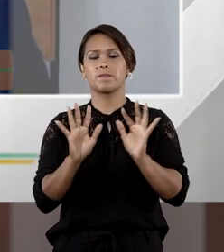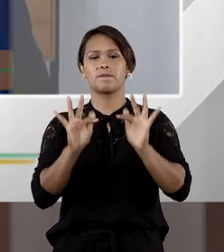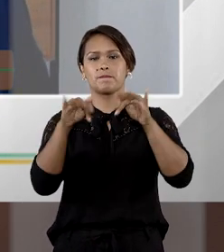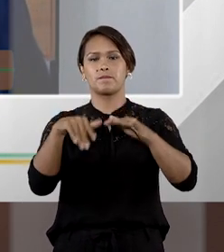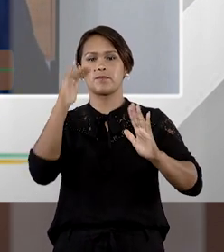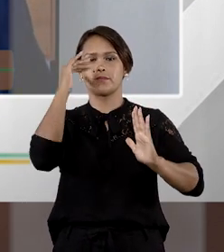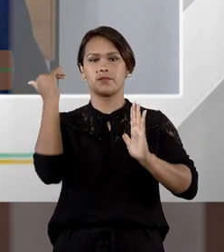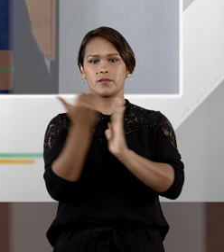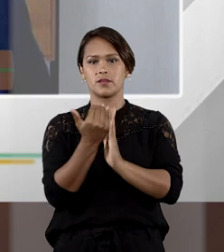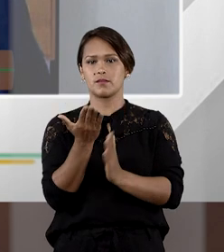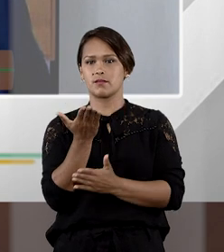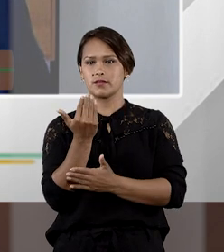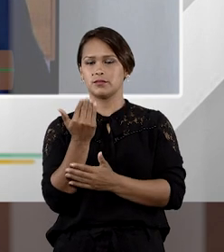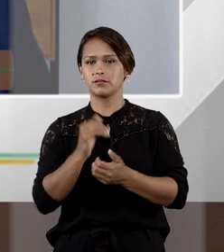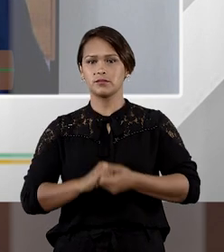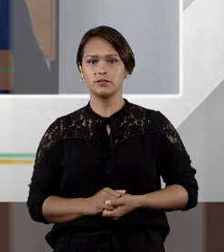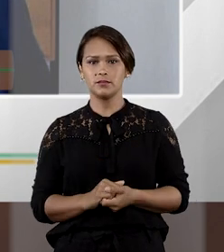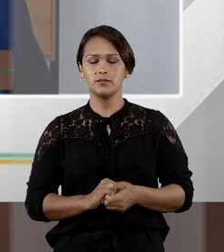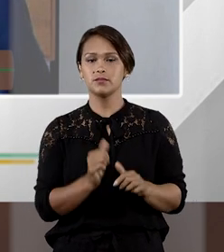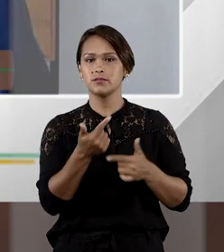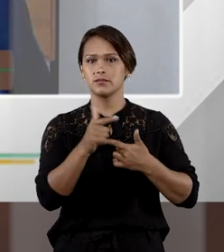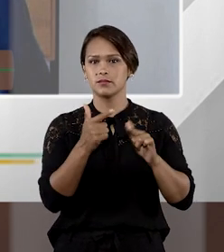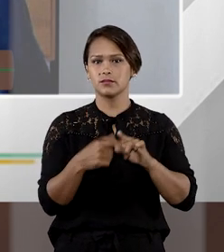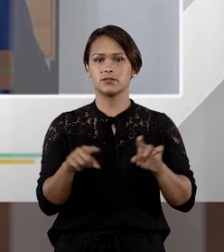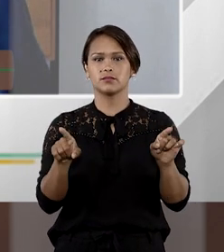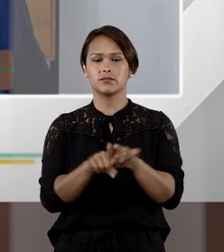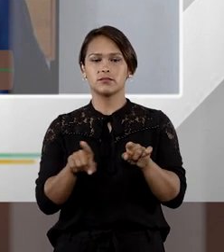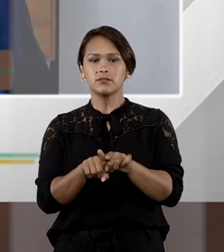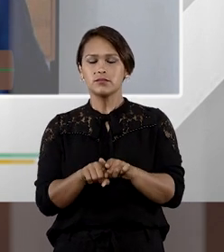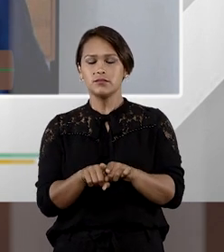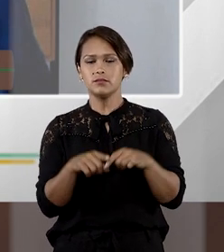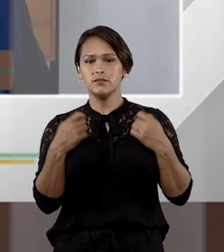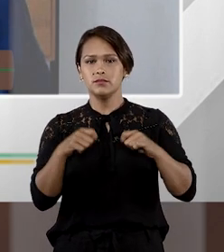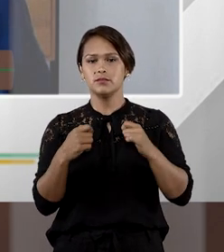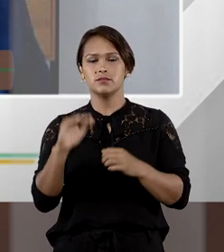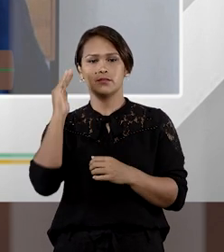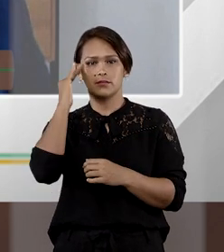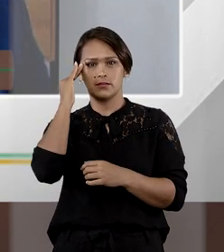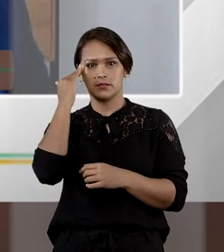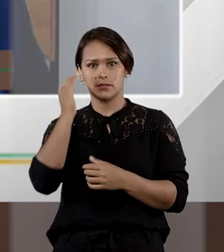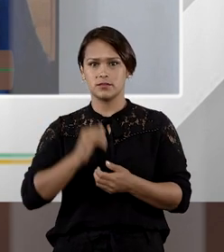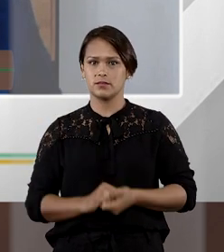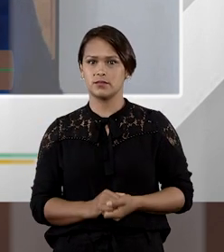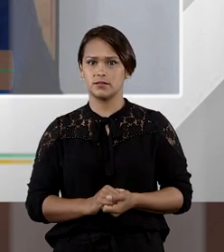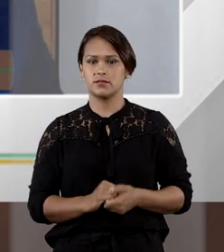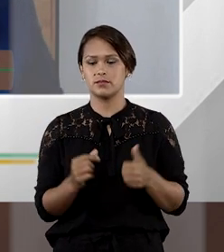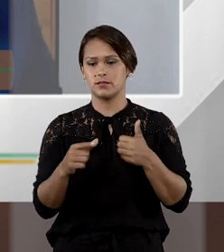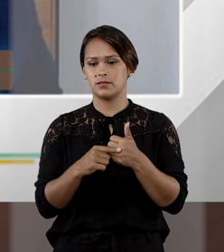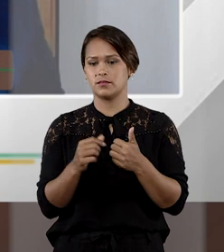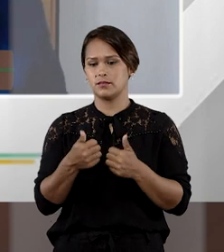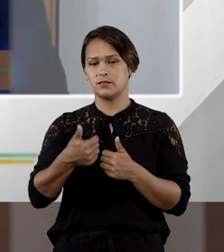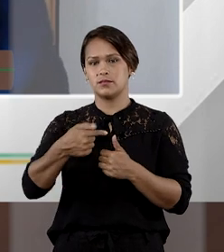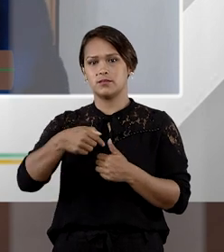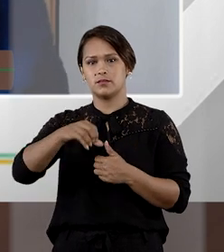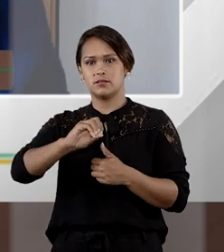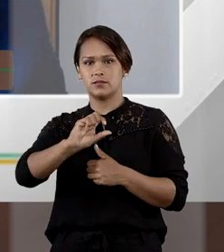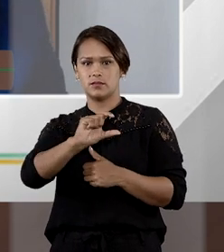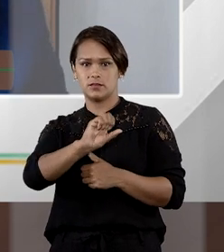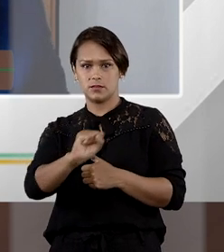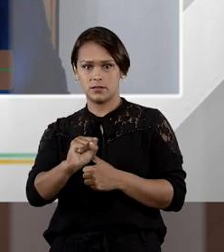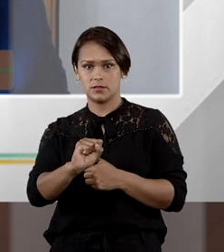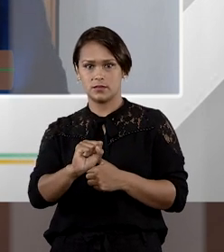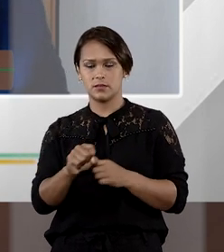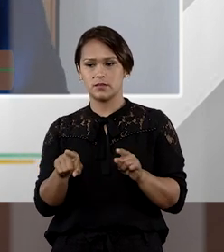da obrigação alimentar. Outras questões que também devem ser consideradas, né? O artigo 1708